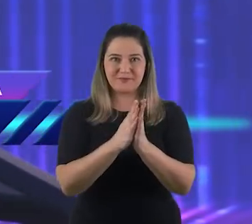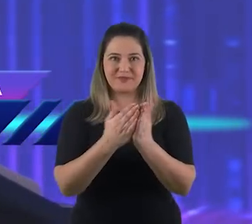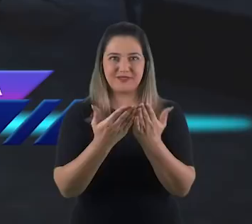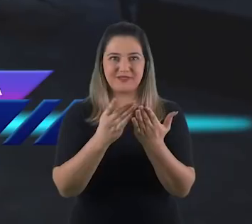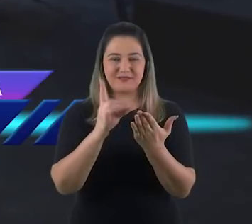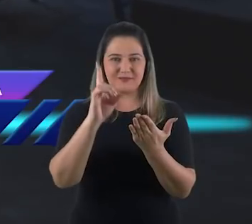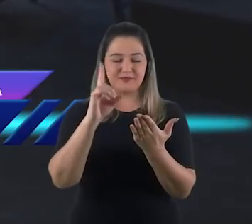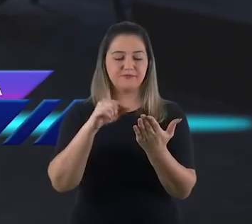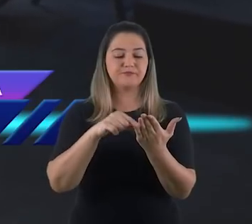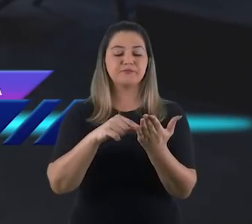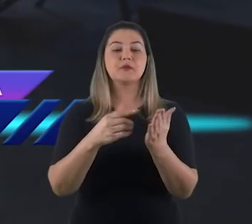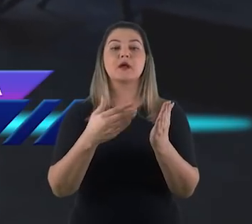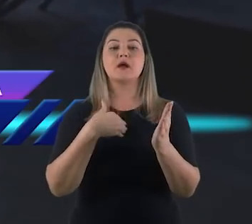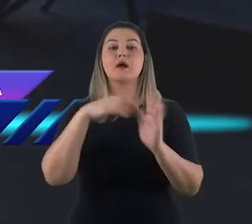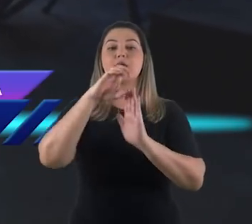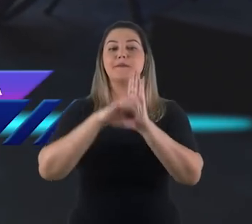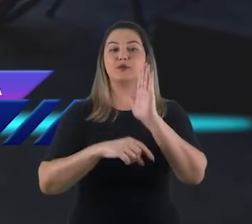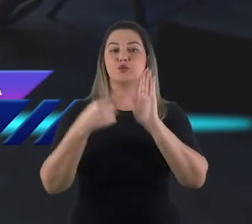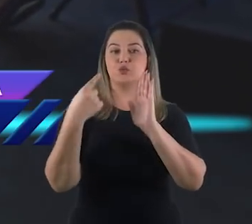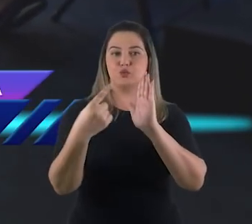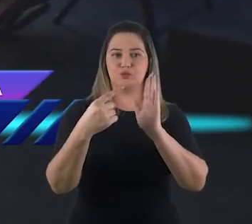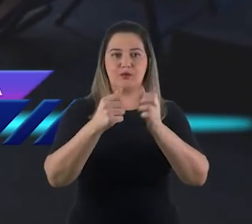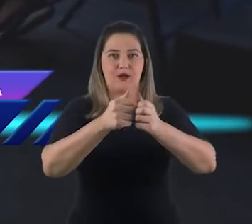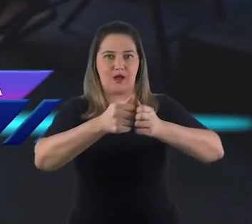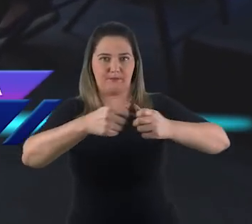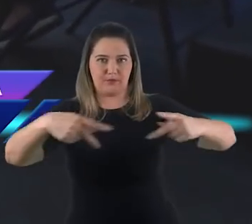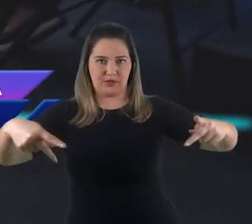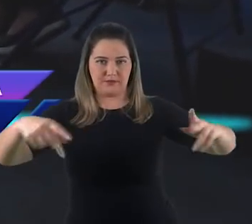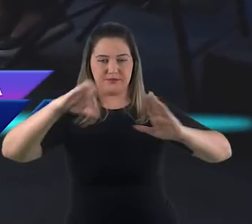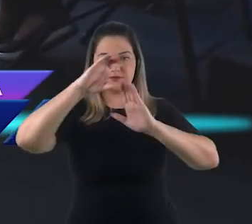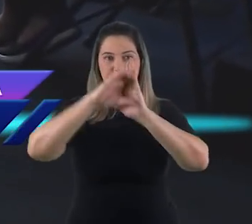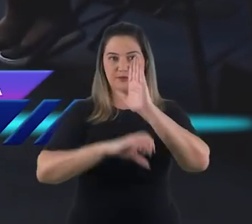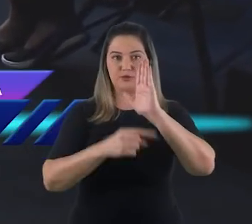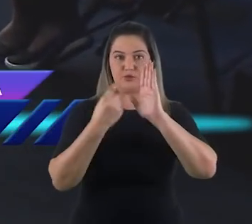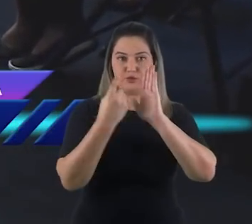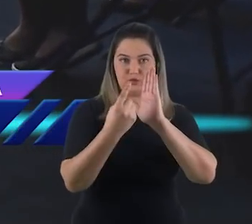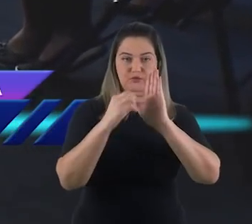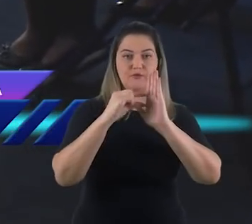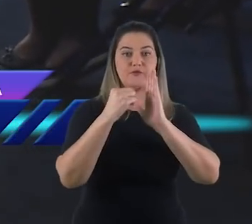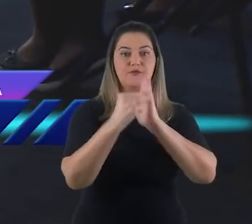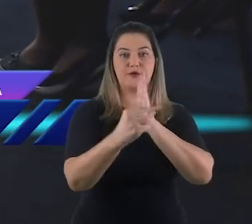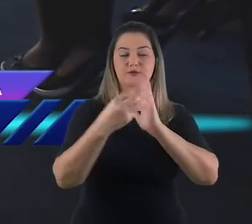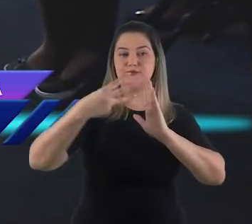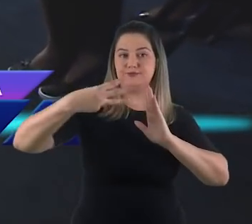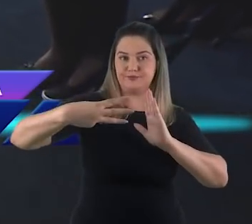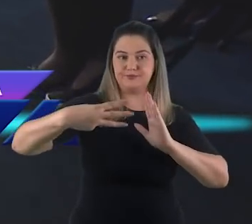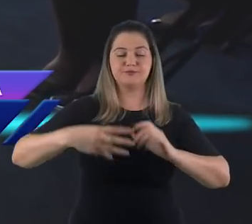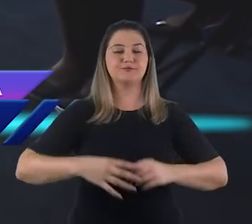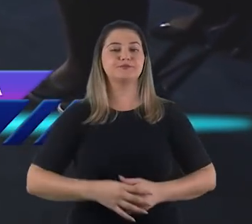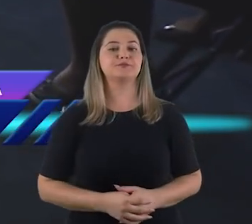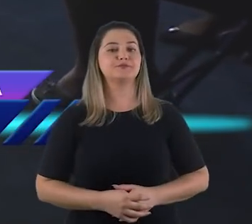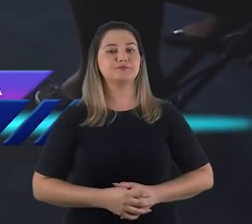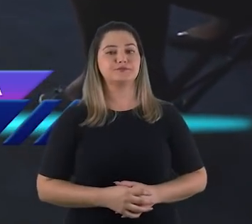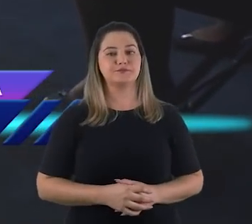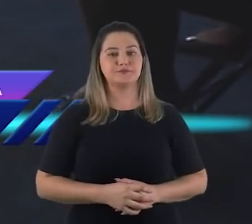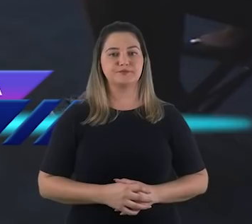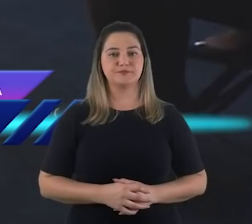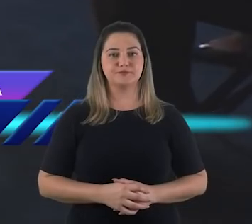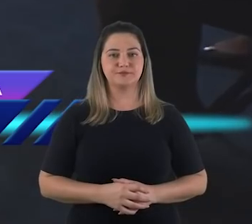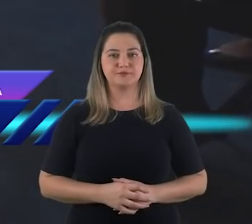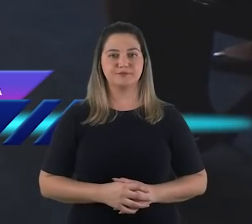para o primeiro capítulo agora de Apocalipse. Apocalipse 1:3. E aqui há